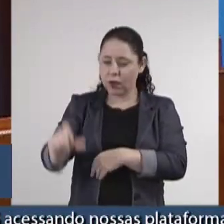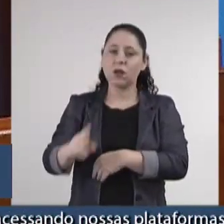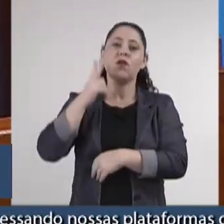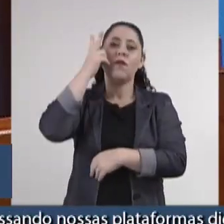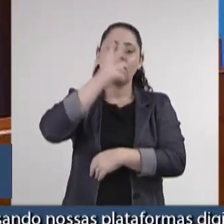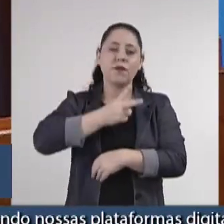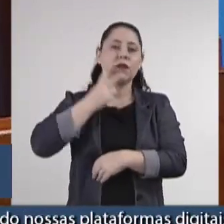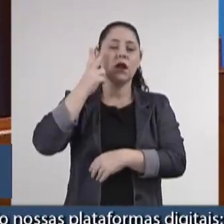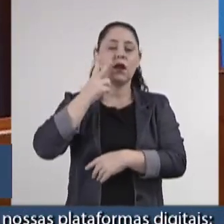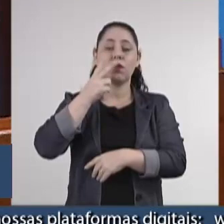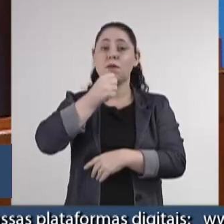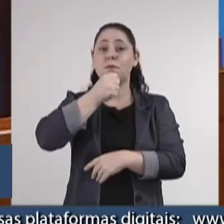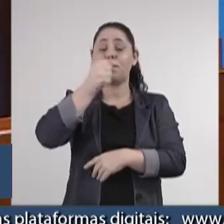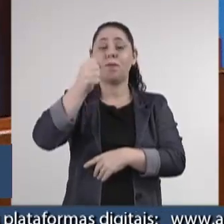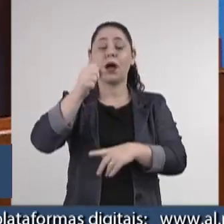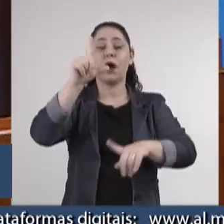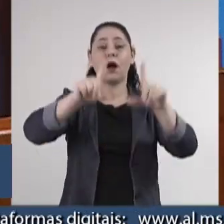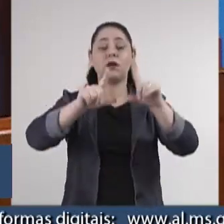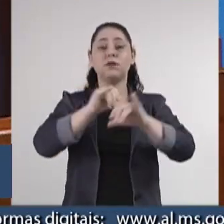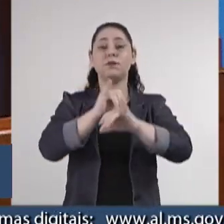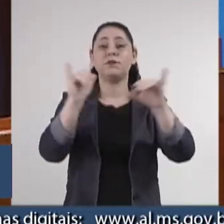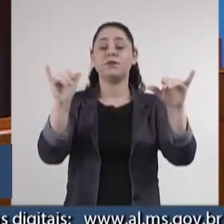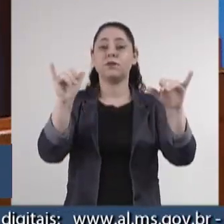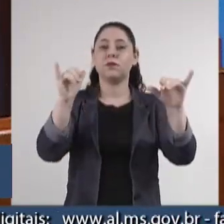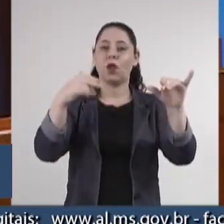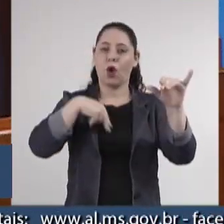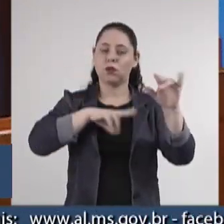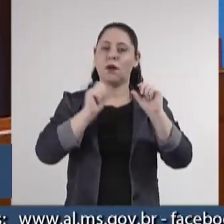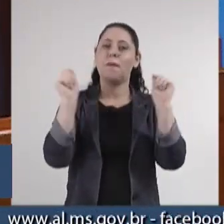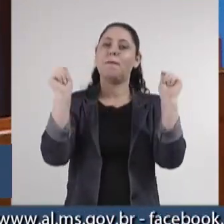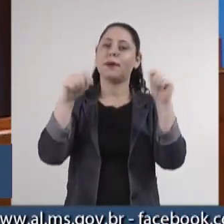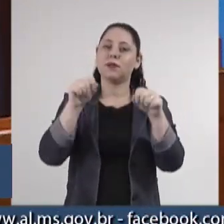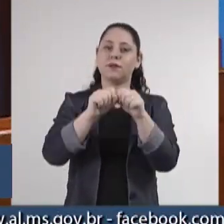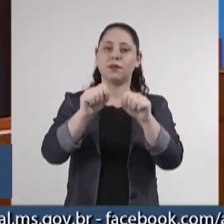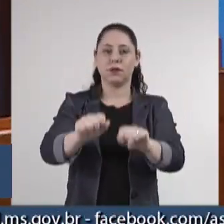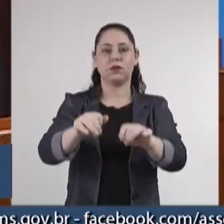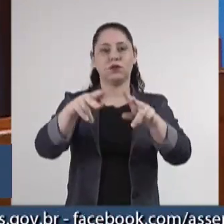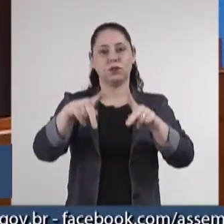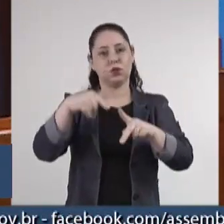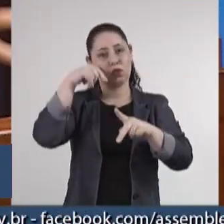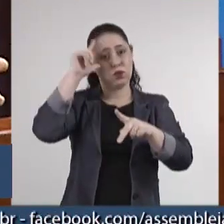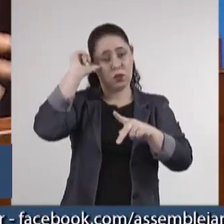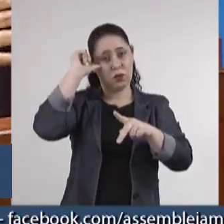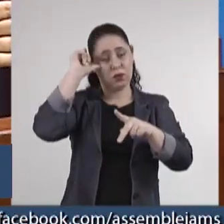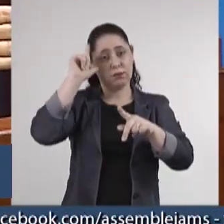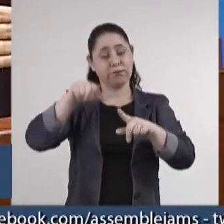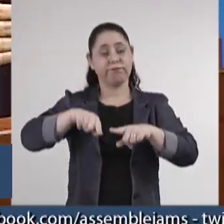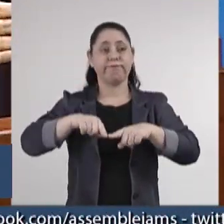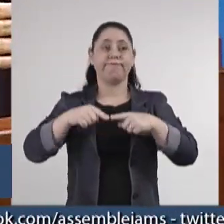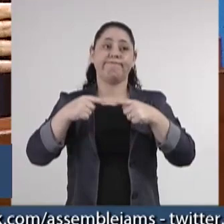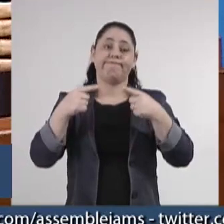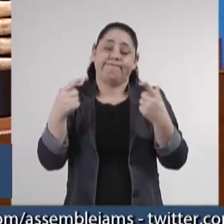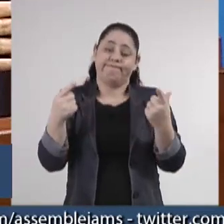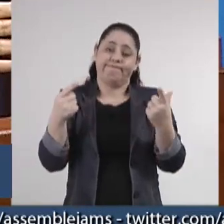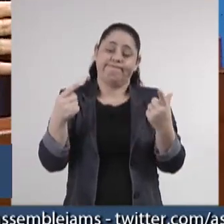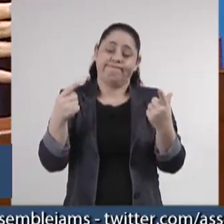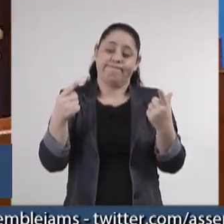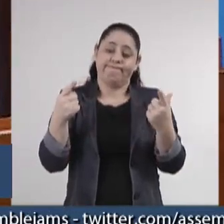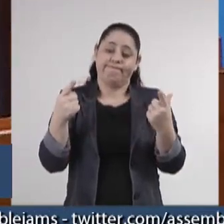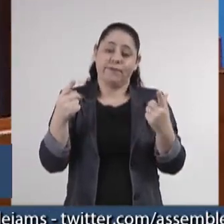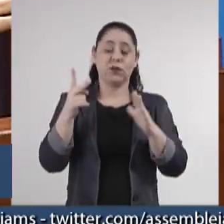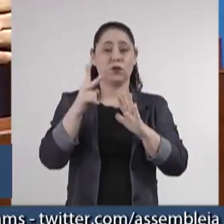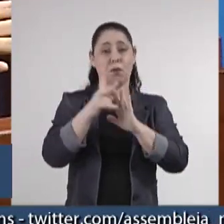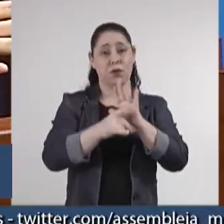vereadores, né, a imprensa toda, para que nós pudéssemos fazer a audiência pública de ontem. Embora